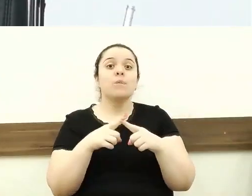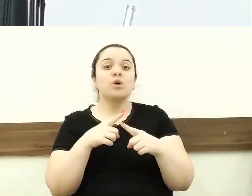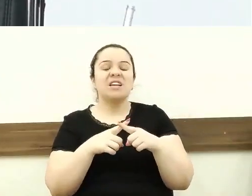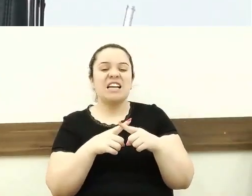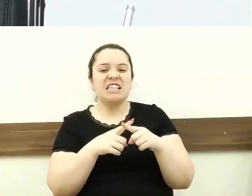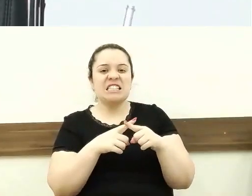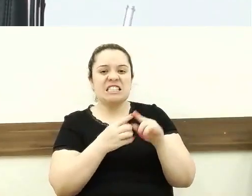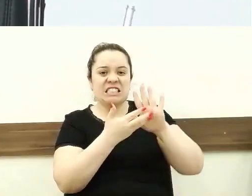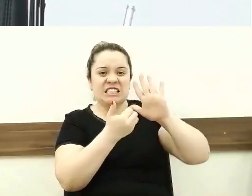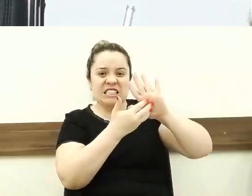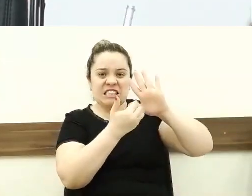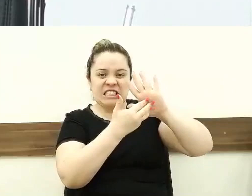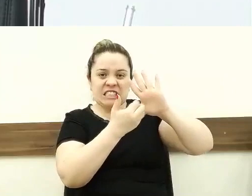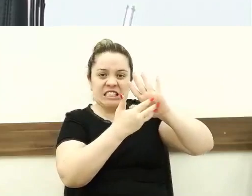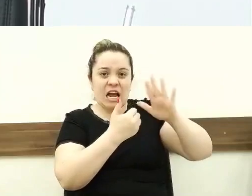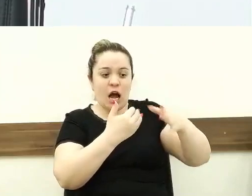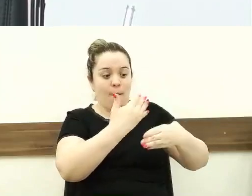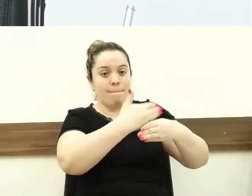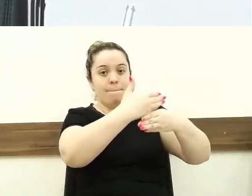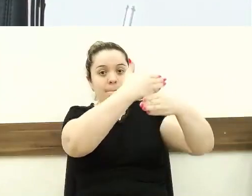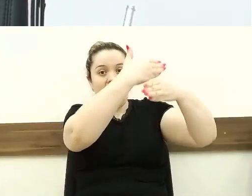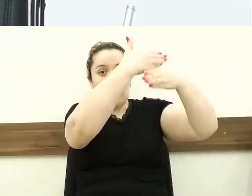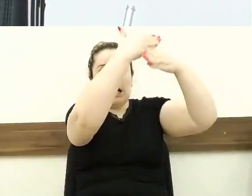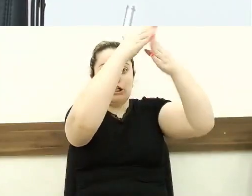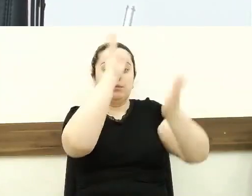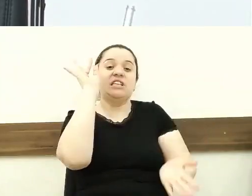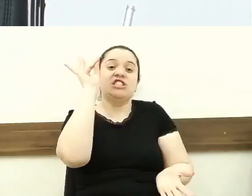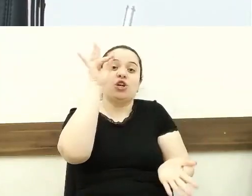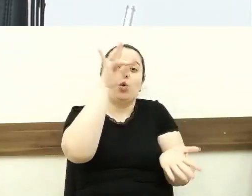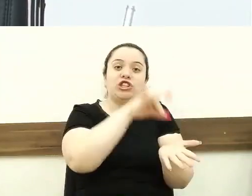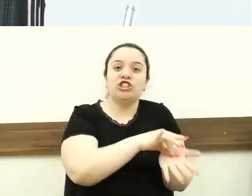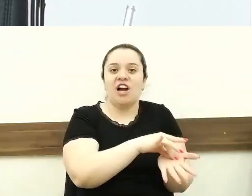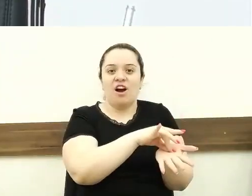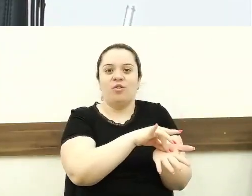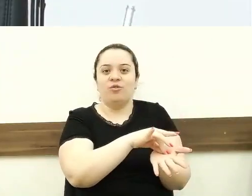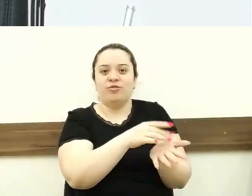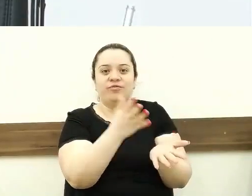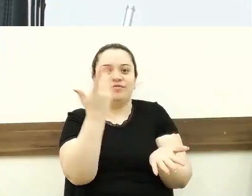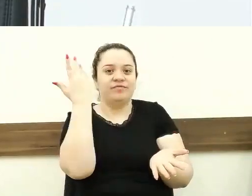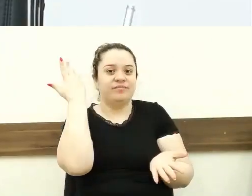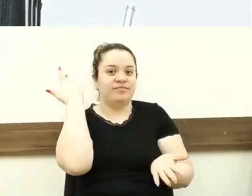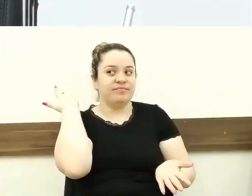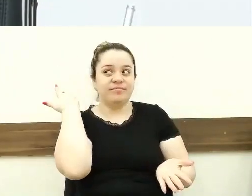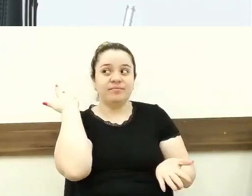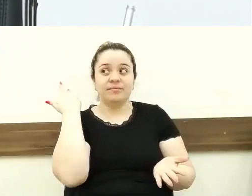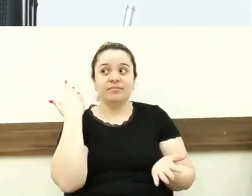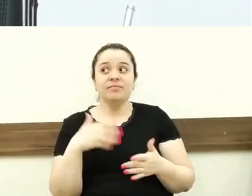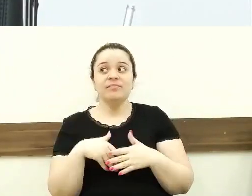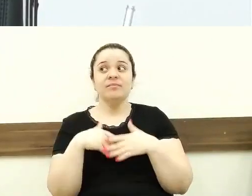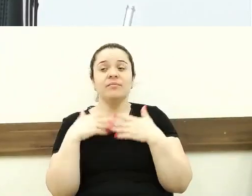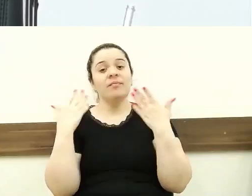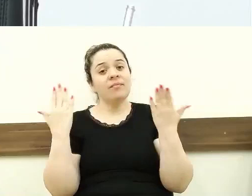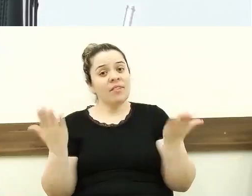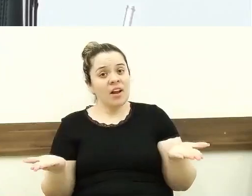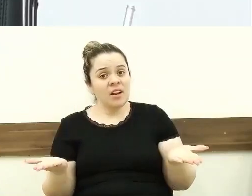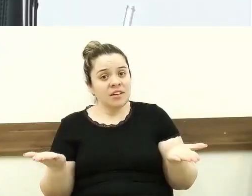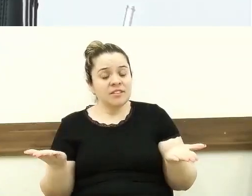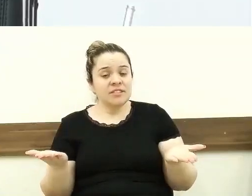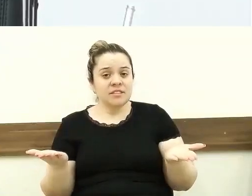as paredes para deixá-la original. Então, assim, a maneira da qual foi feita dessa